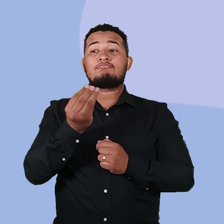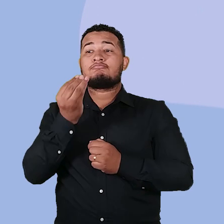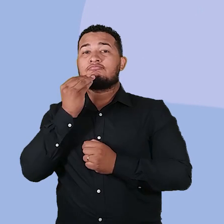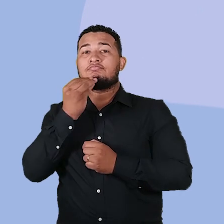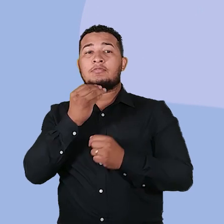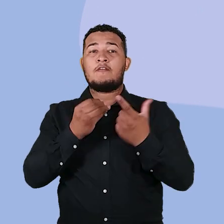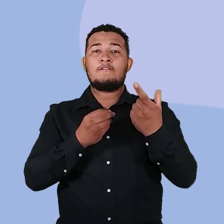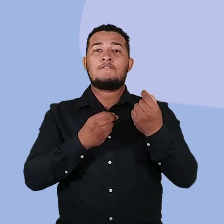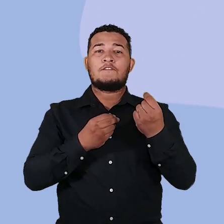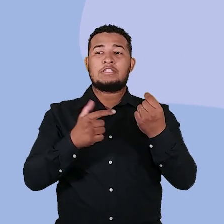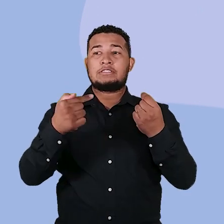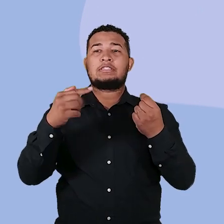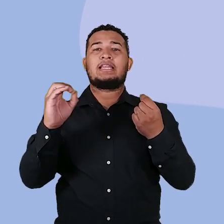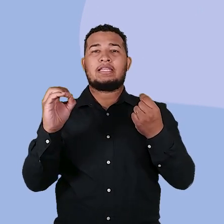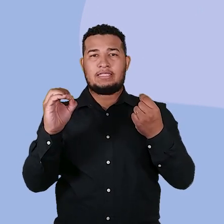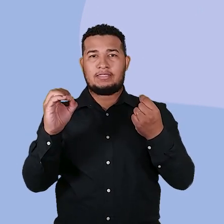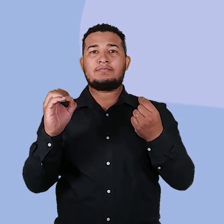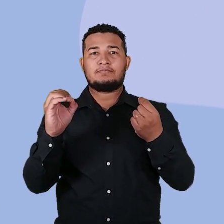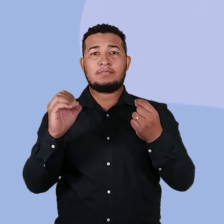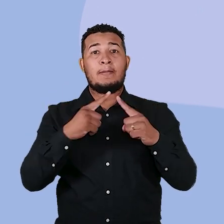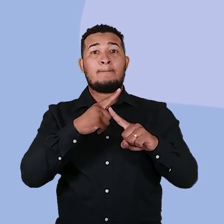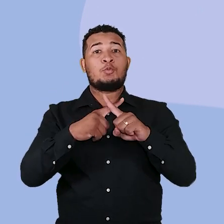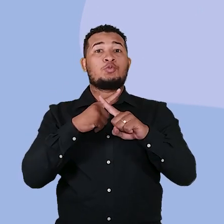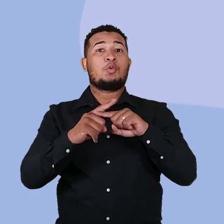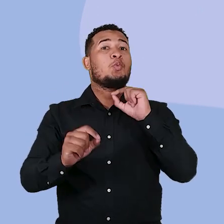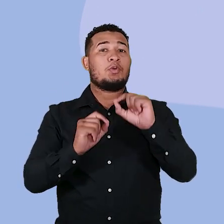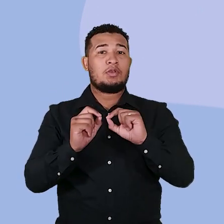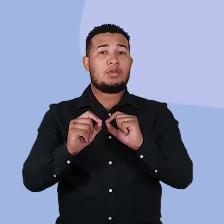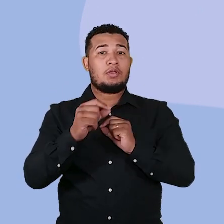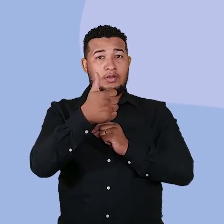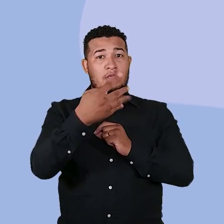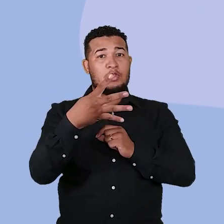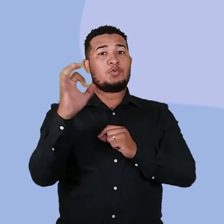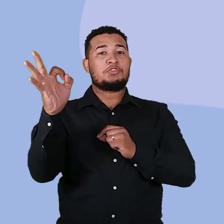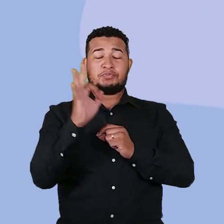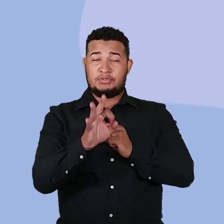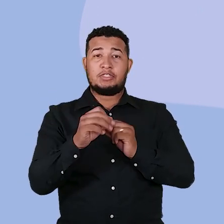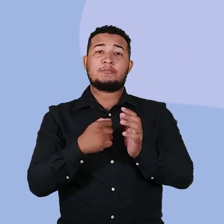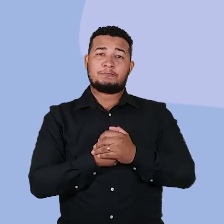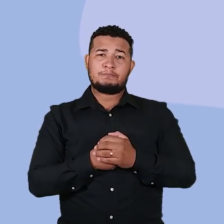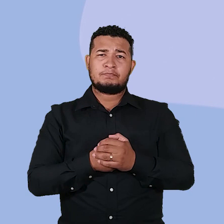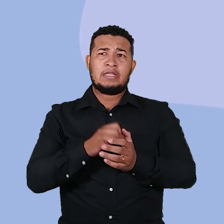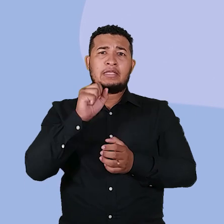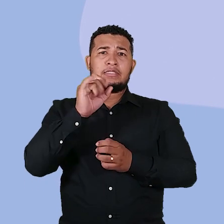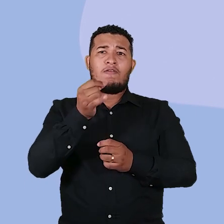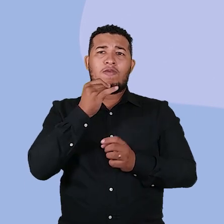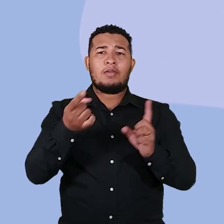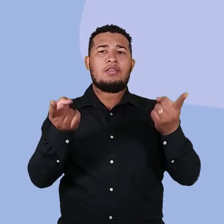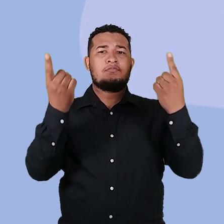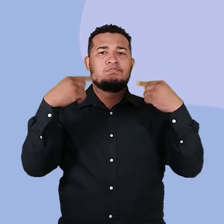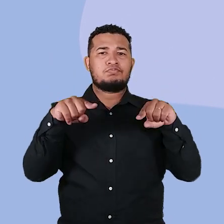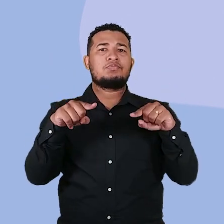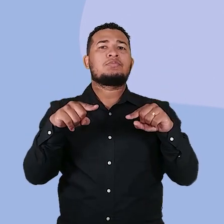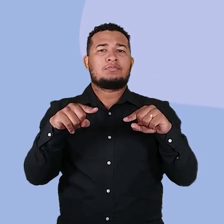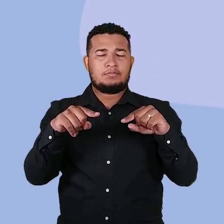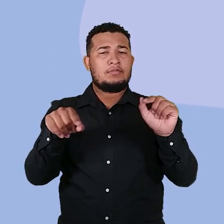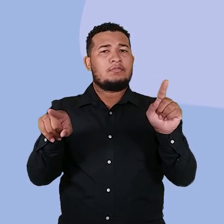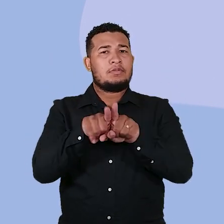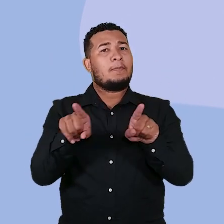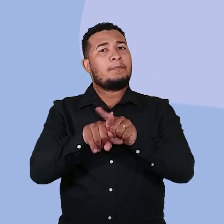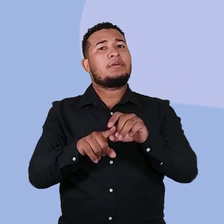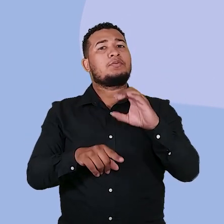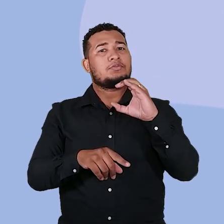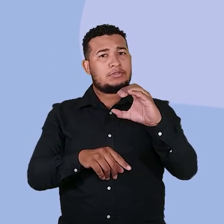e as probabilidades de vinte por cento e setenta por cento multiplicamos nós temos 14 por cento e se